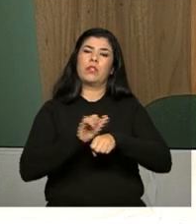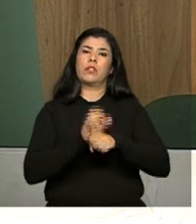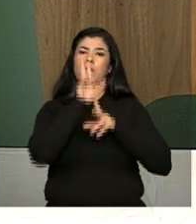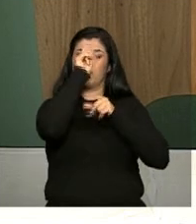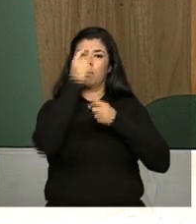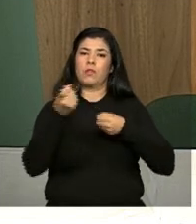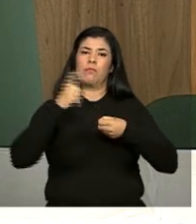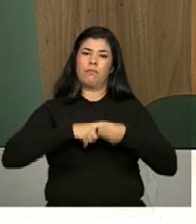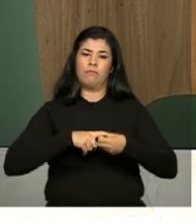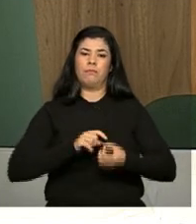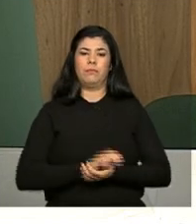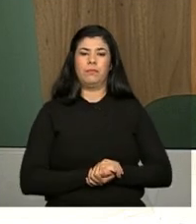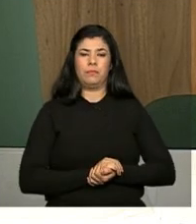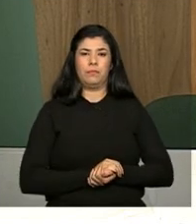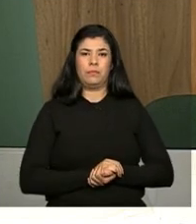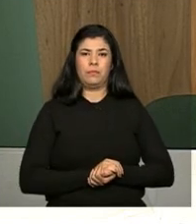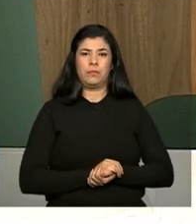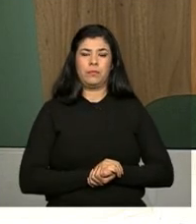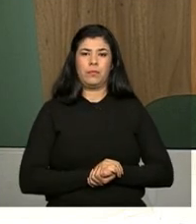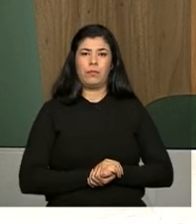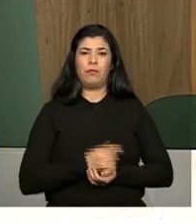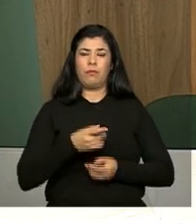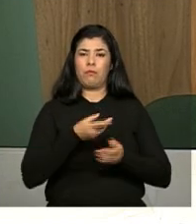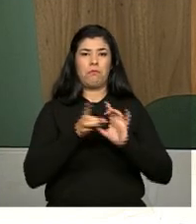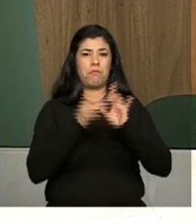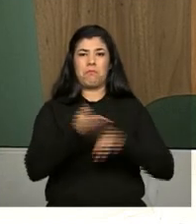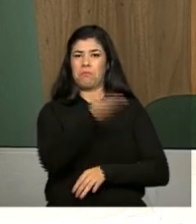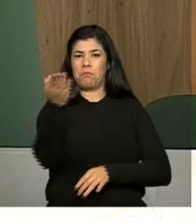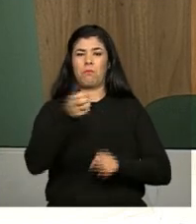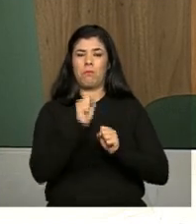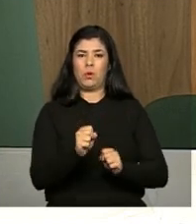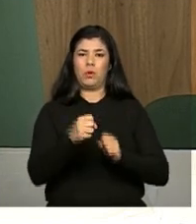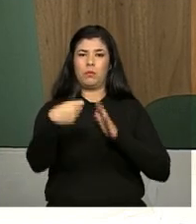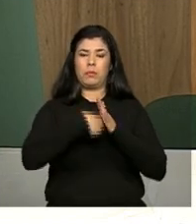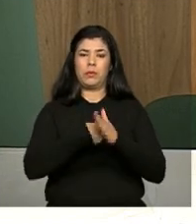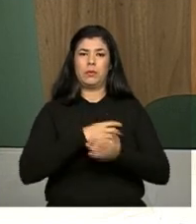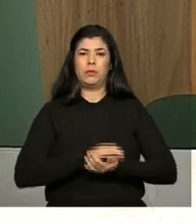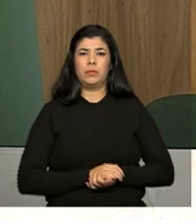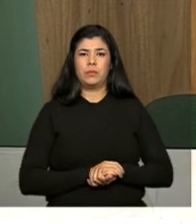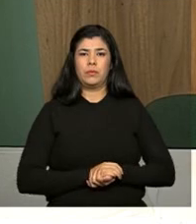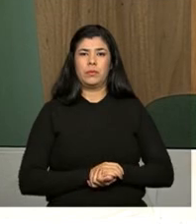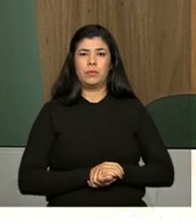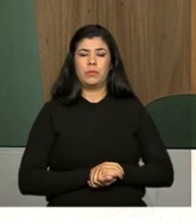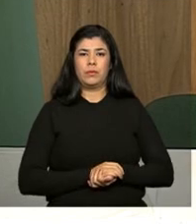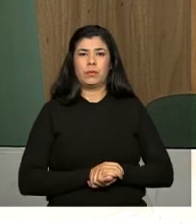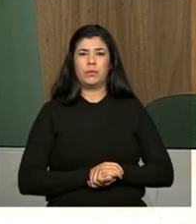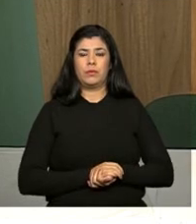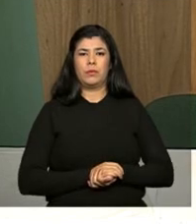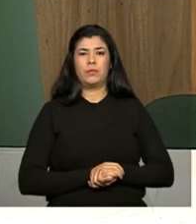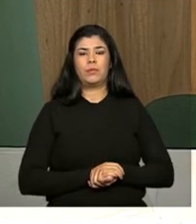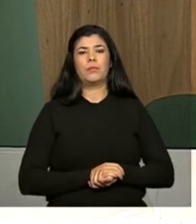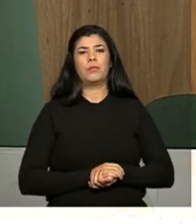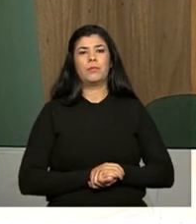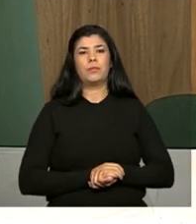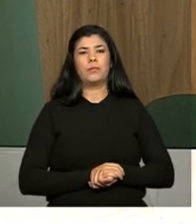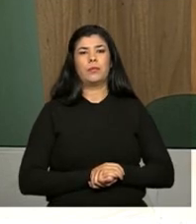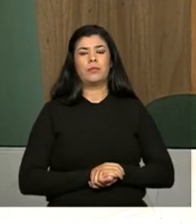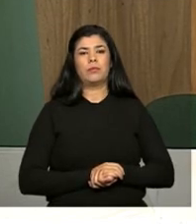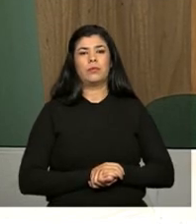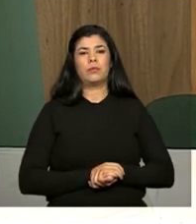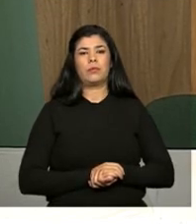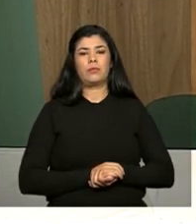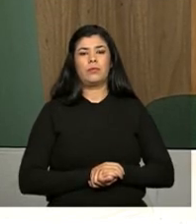crescimento e o aberta pergunta Olá neste Boa